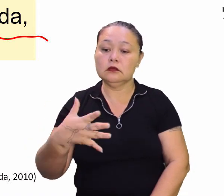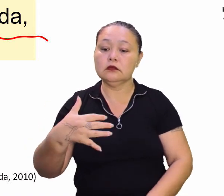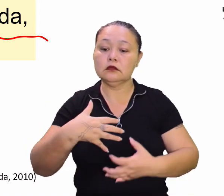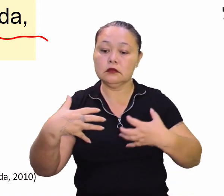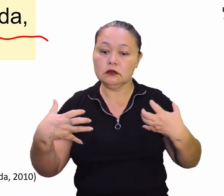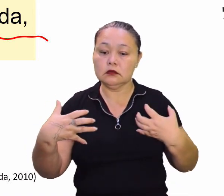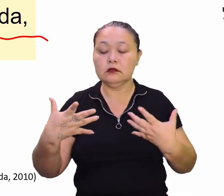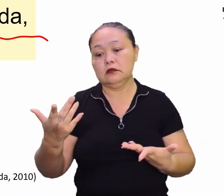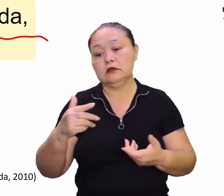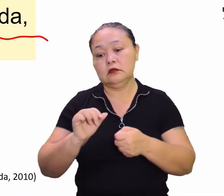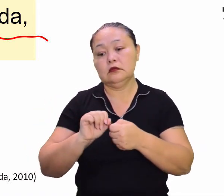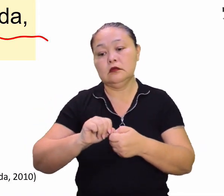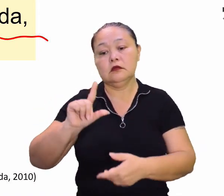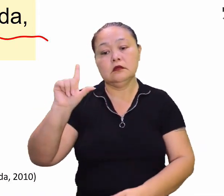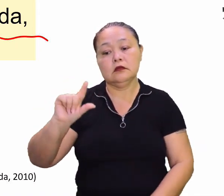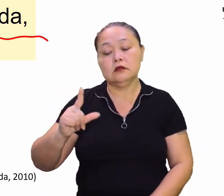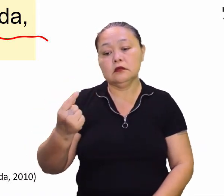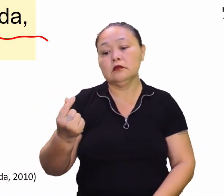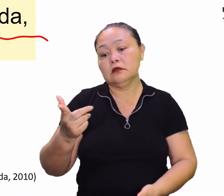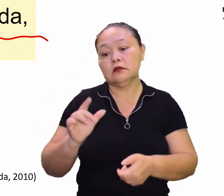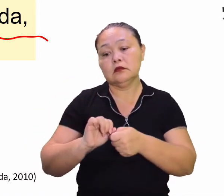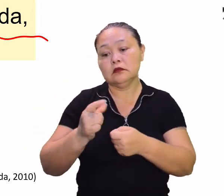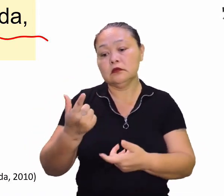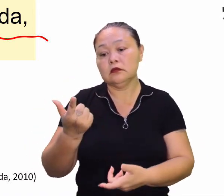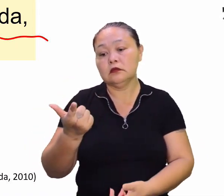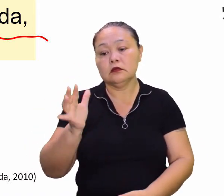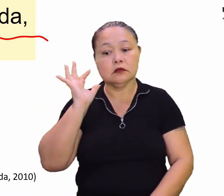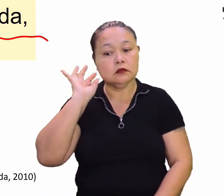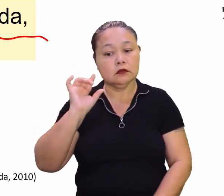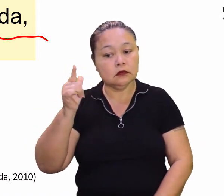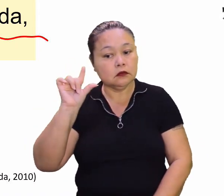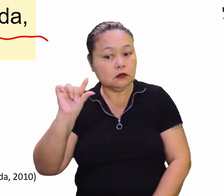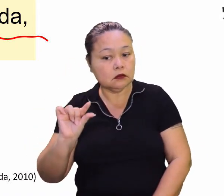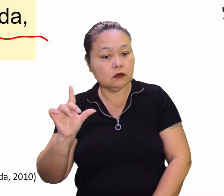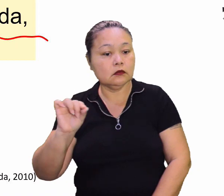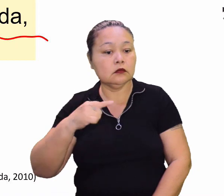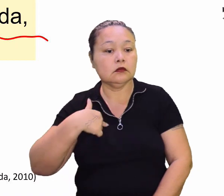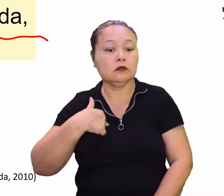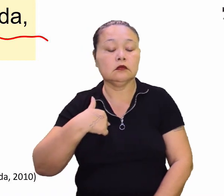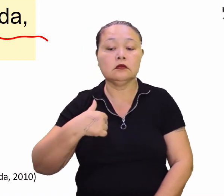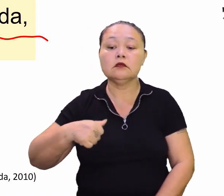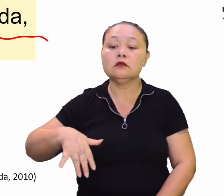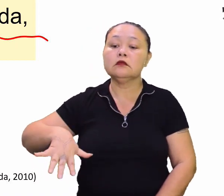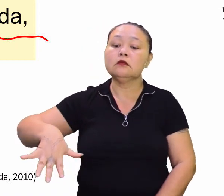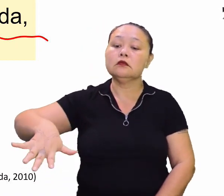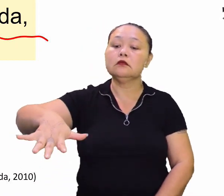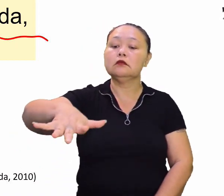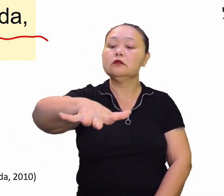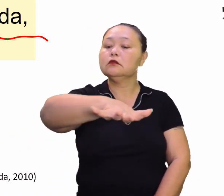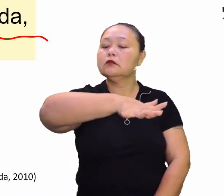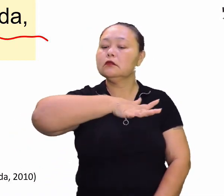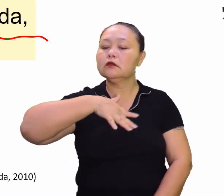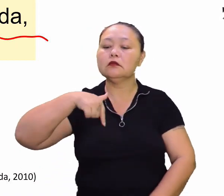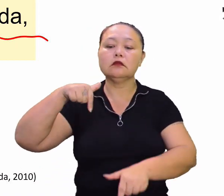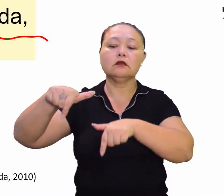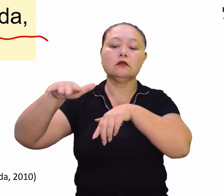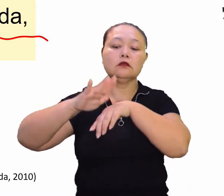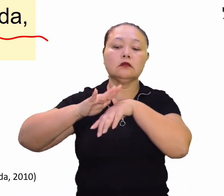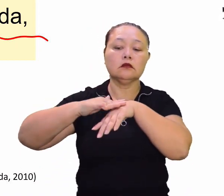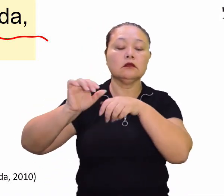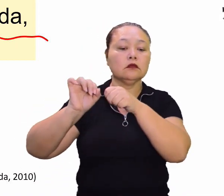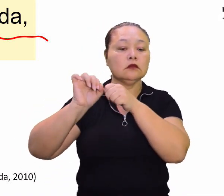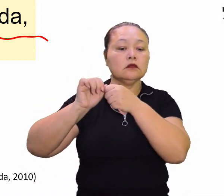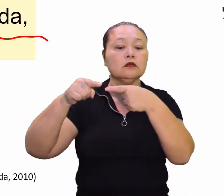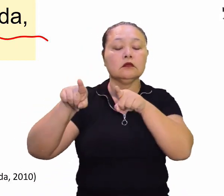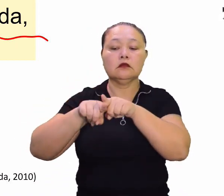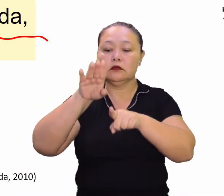que é menos qualificada. Exato, barato menos qualificado. Isso. Né? Também é abundante, ou seja, tem muita mão de obra lá sobrando. E